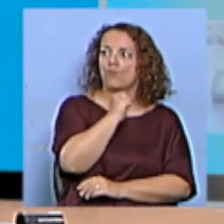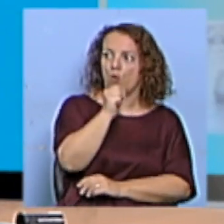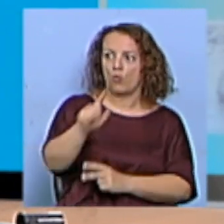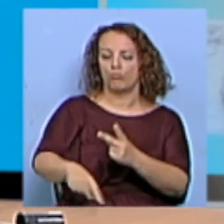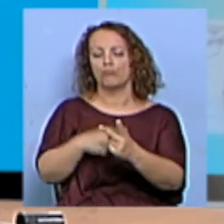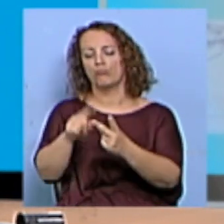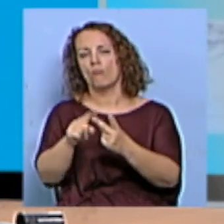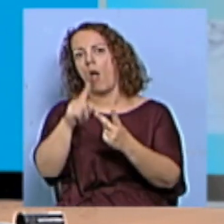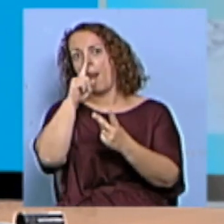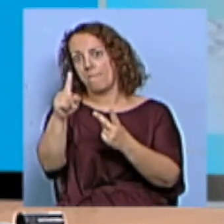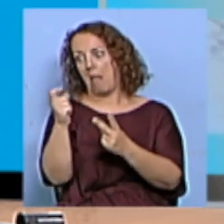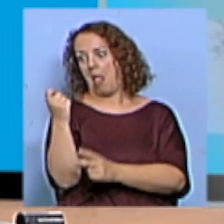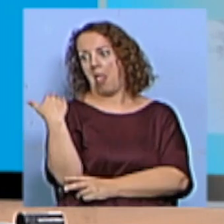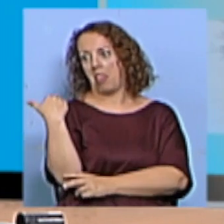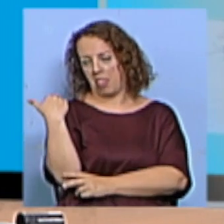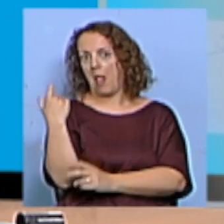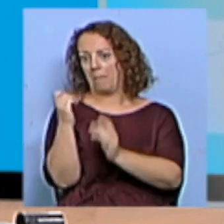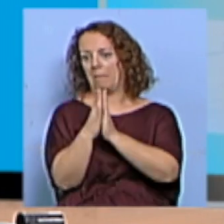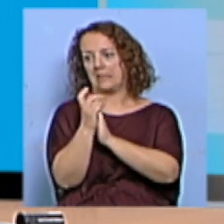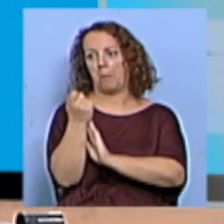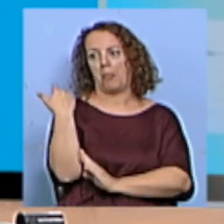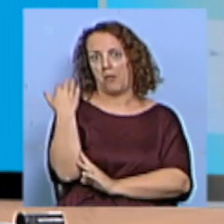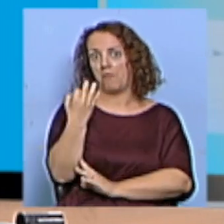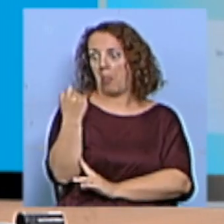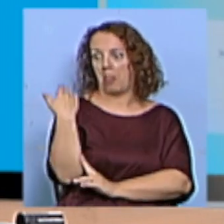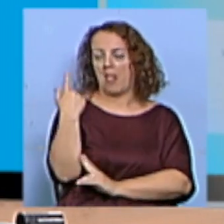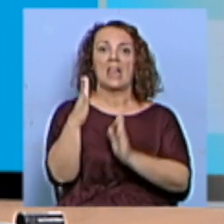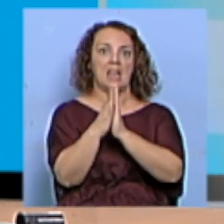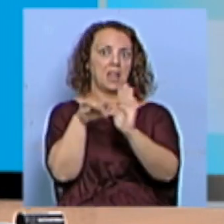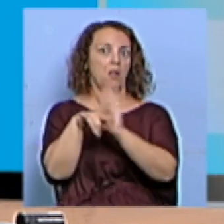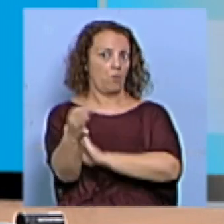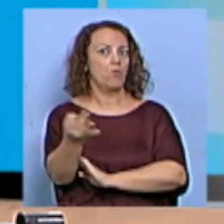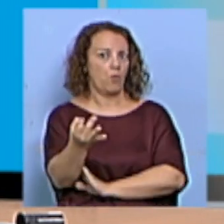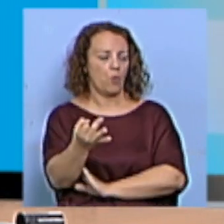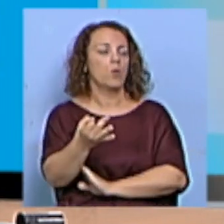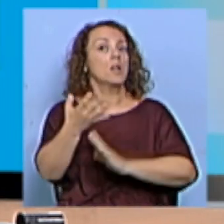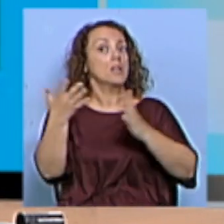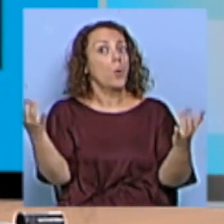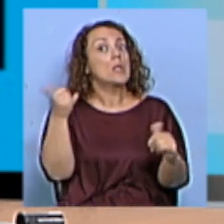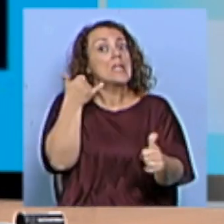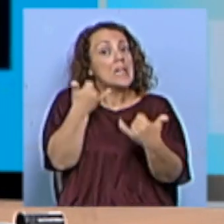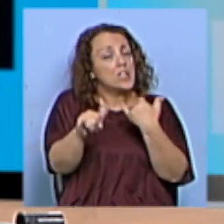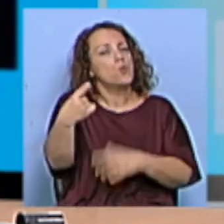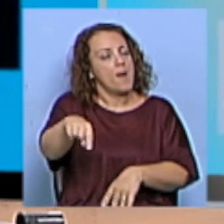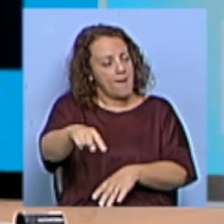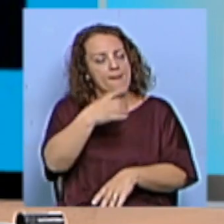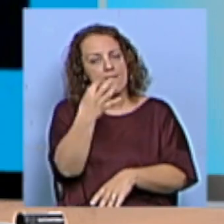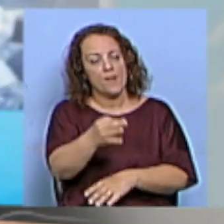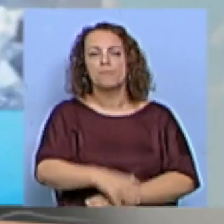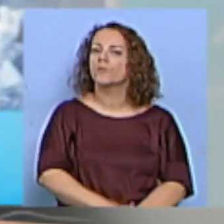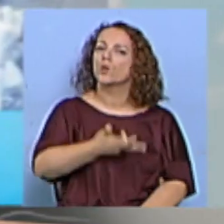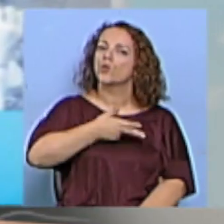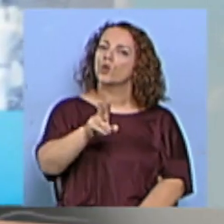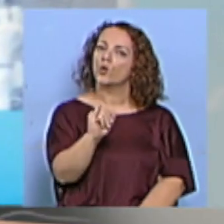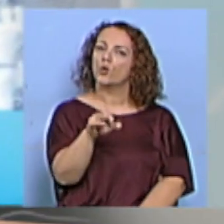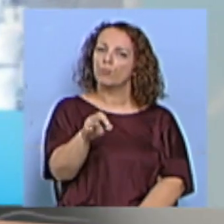Alemanha, agora. Uma celebração, sim, há pouco tempo, sim. Agora. Na igreja. E, portanto, o risco existe, de facto. Dr. Rui Portugal,